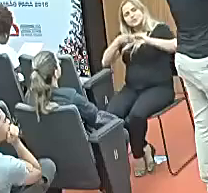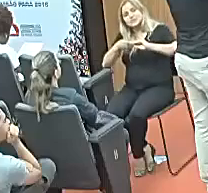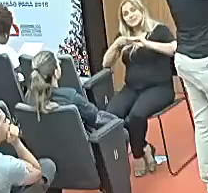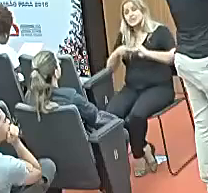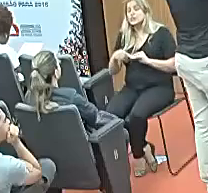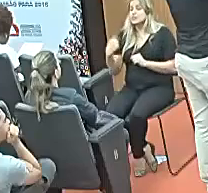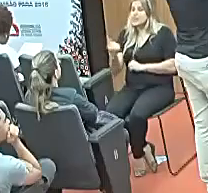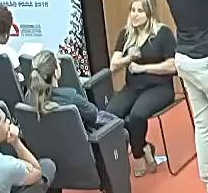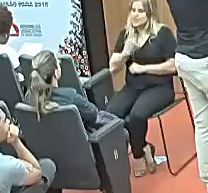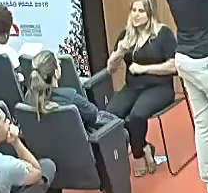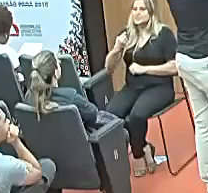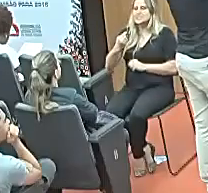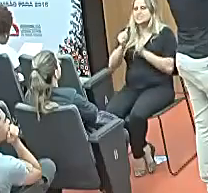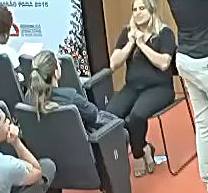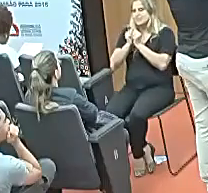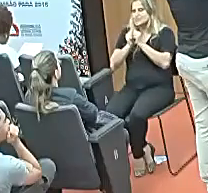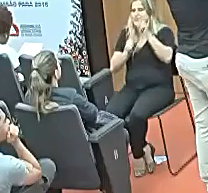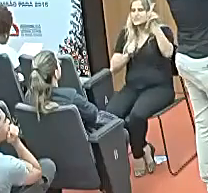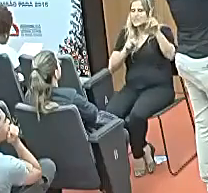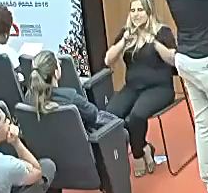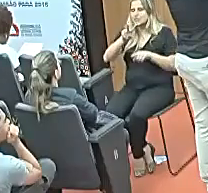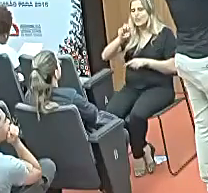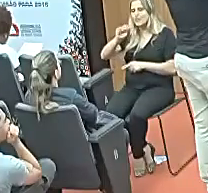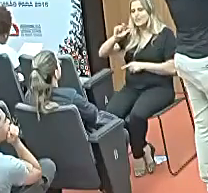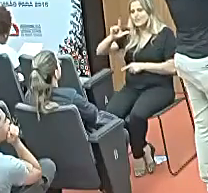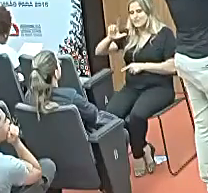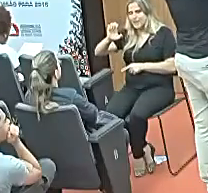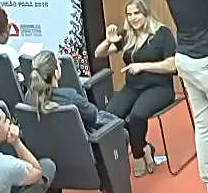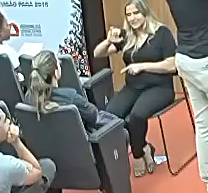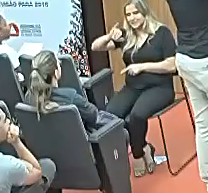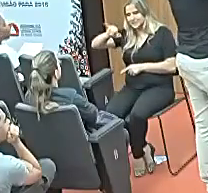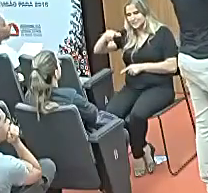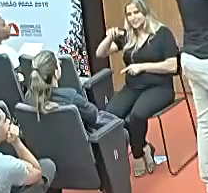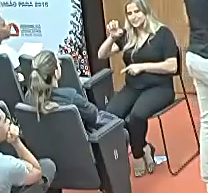jequitinhonha o deputado andré quintão